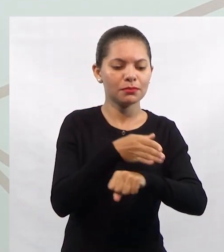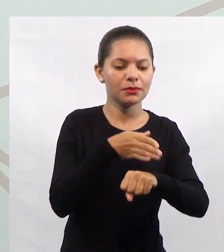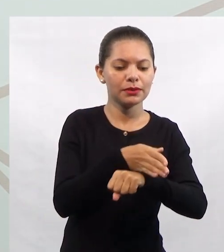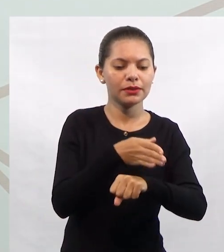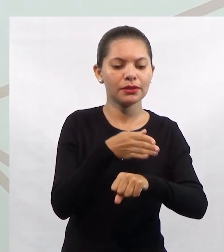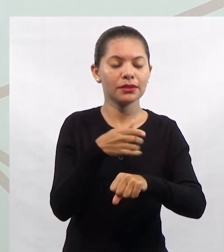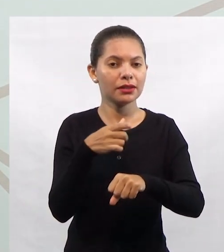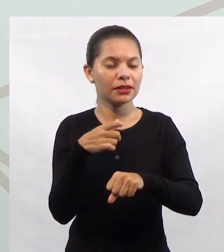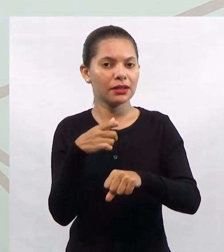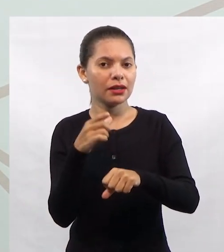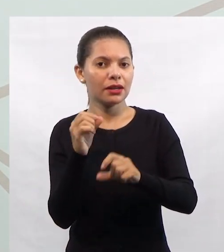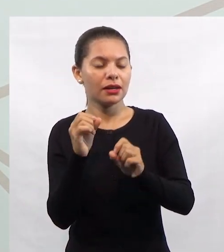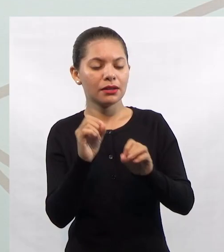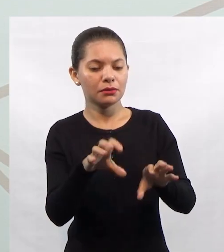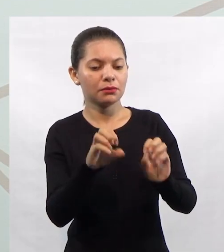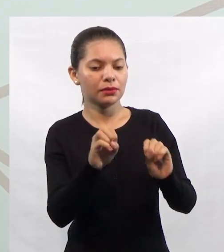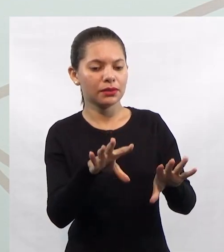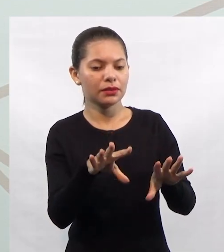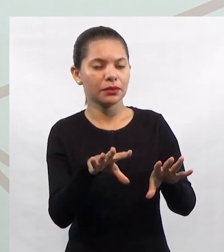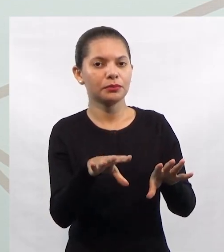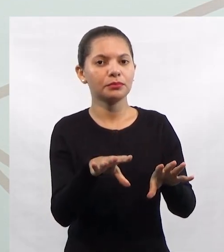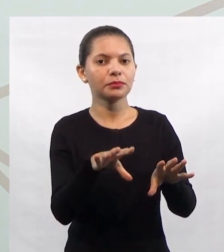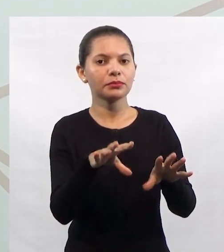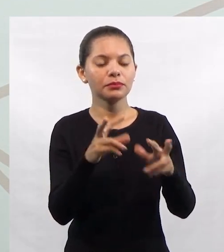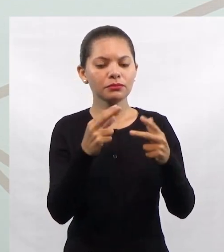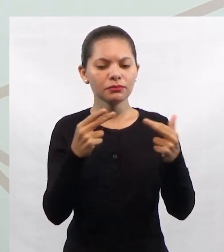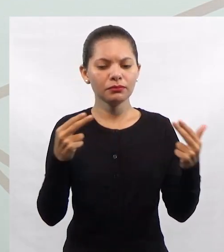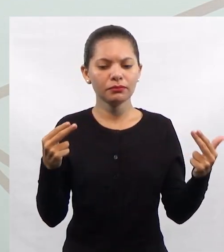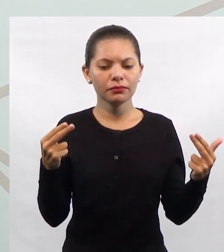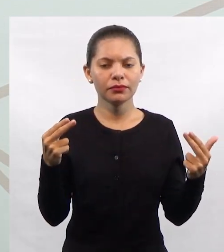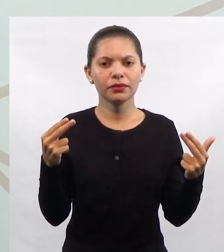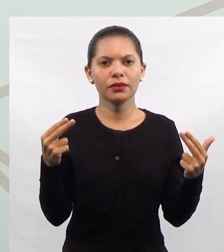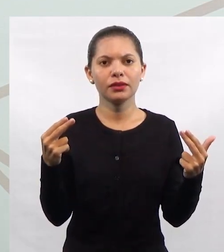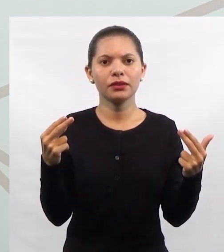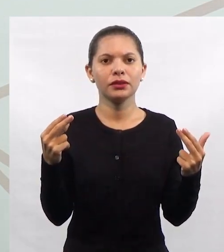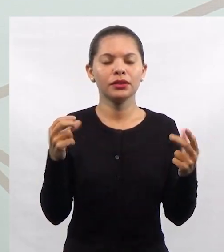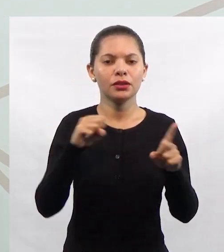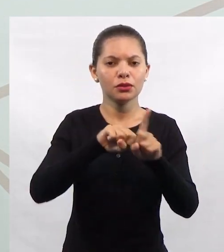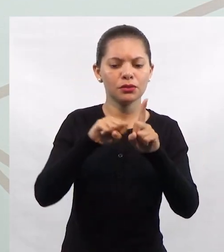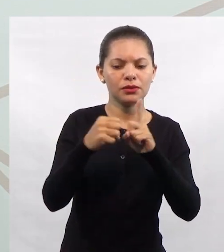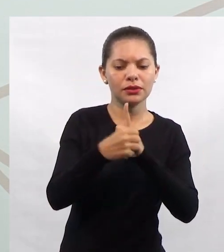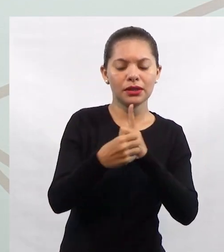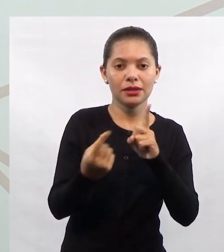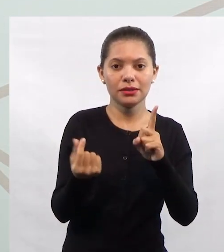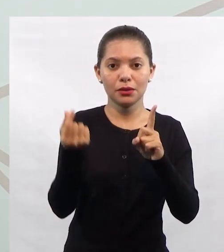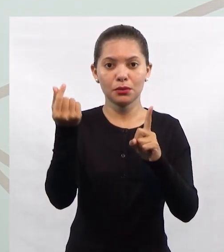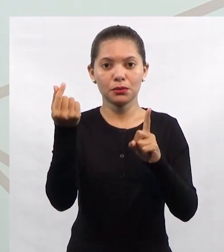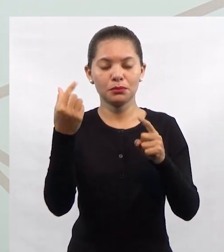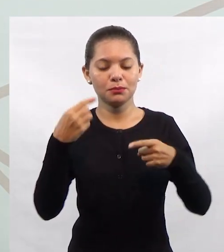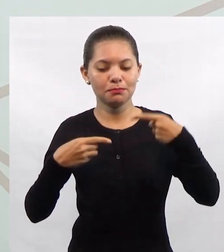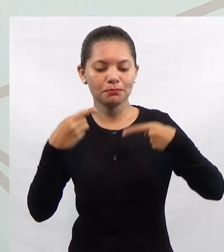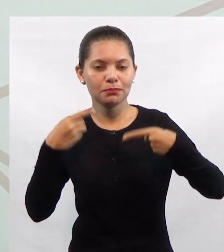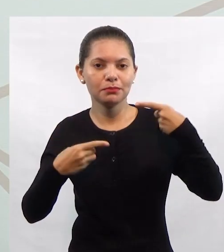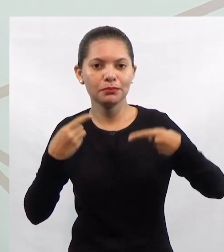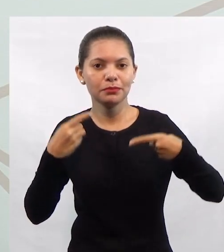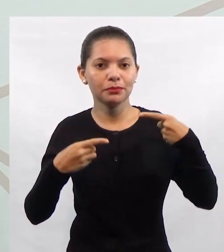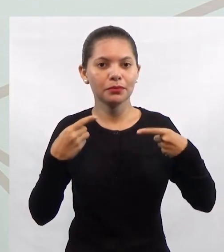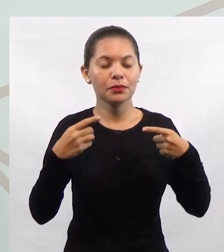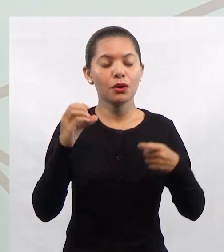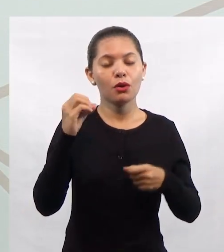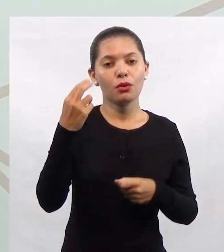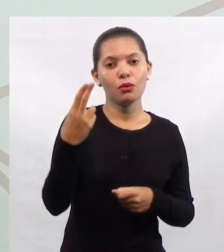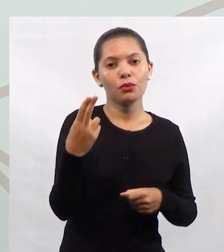à educação, seja por diferentes motivos sociais, econômicos e políticos, ou